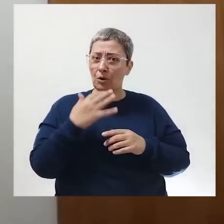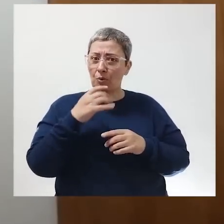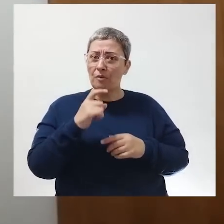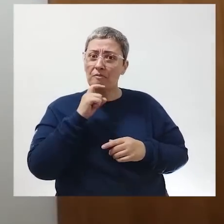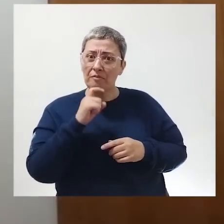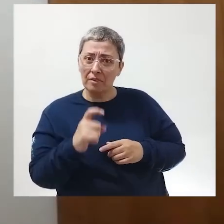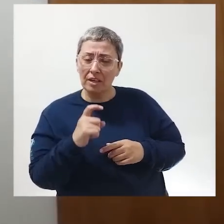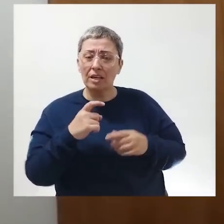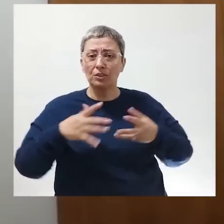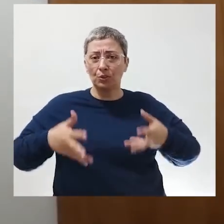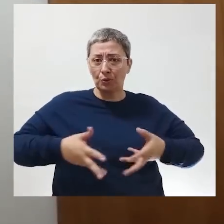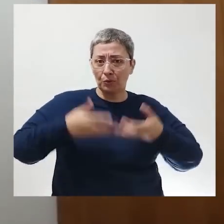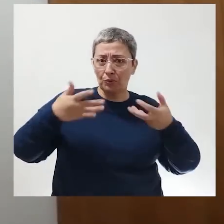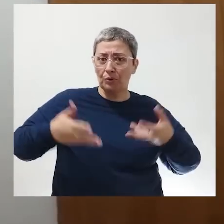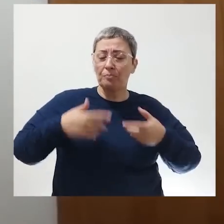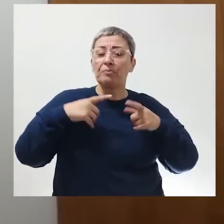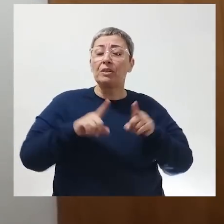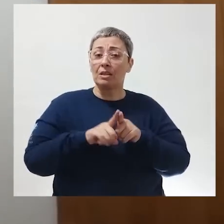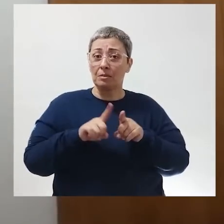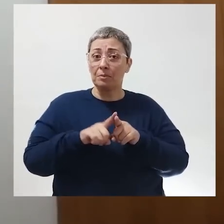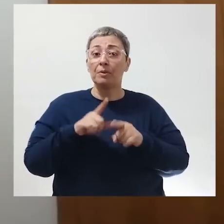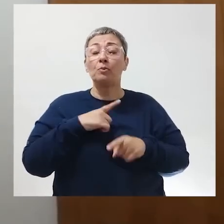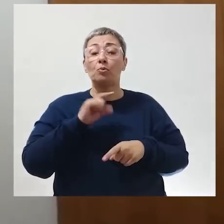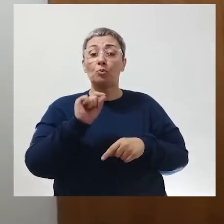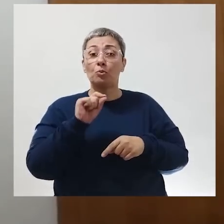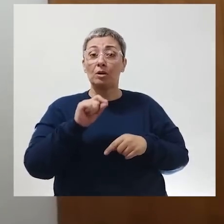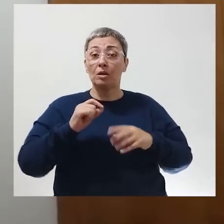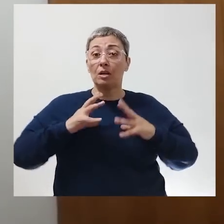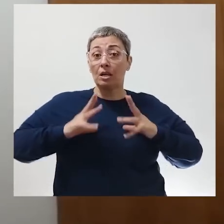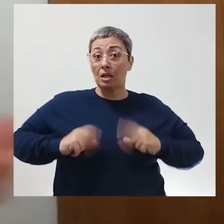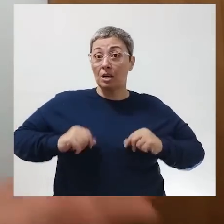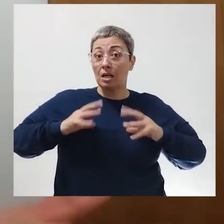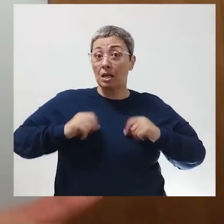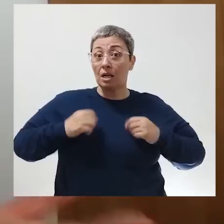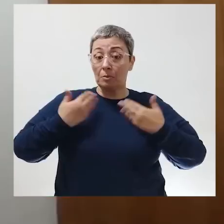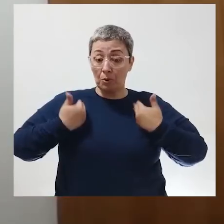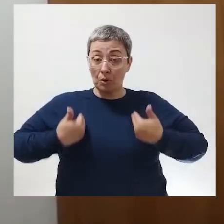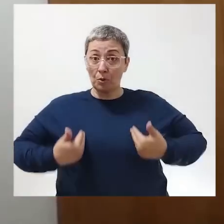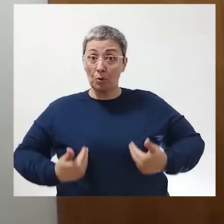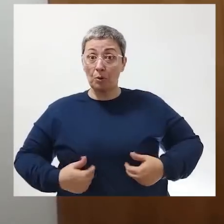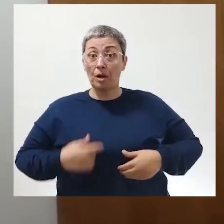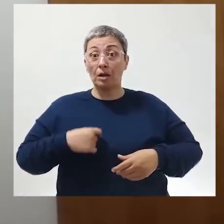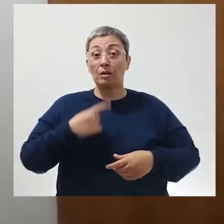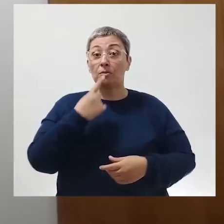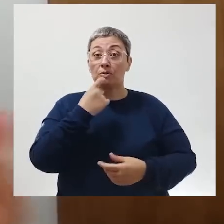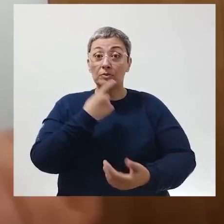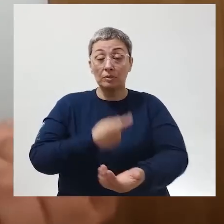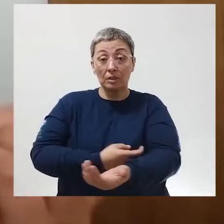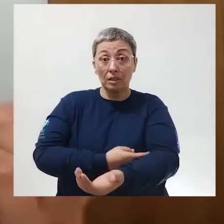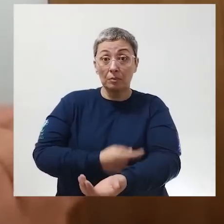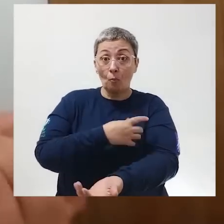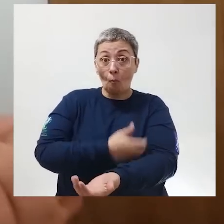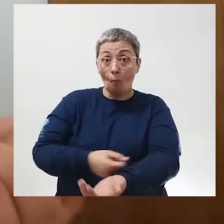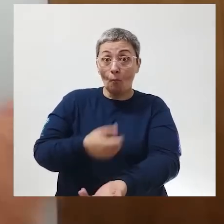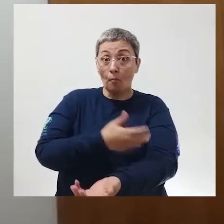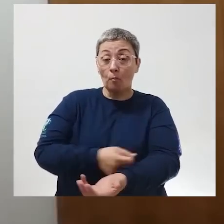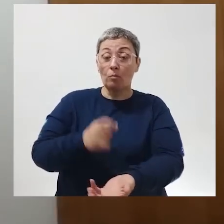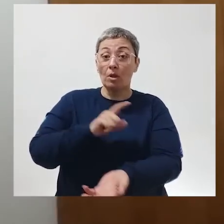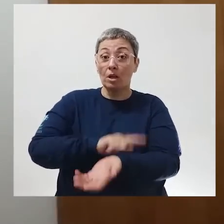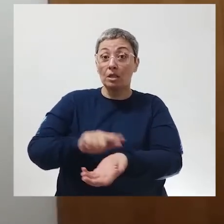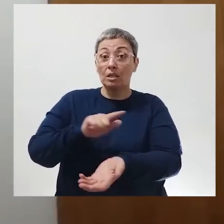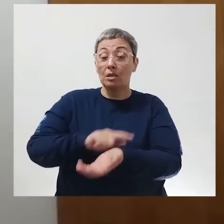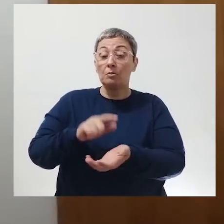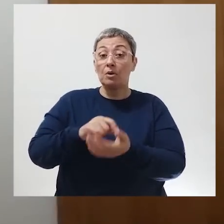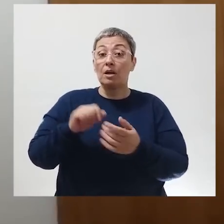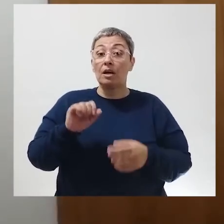para as folhas dos vegetais, ela também limpa e oxigena o nosso sangue, evitando o acúmulo de gordura